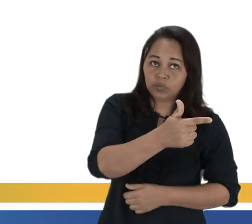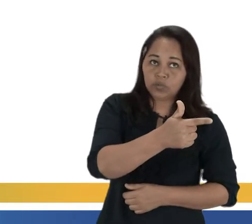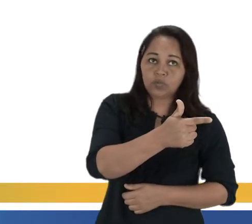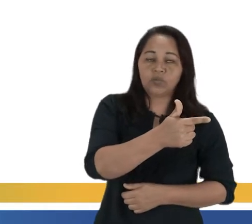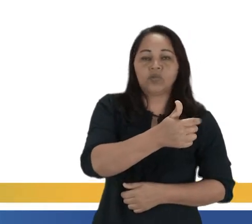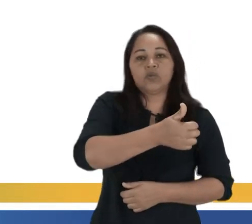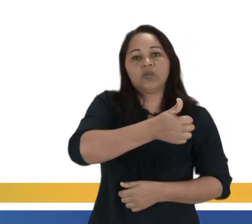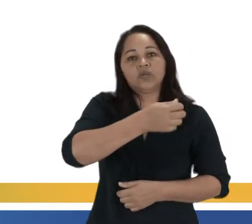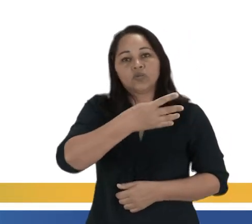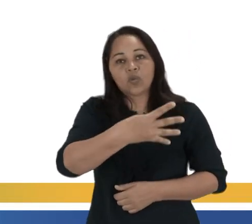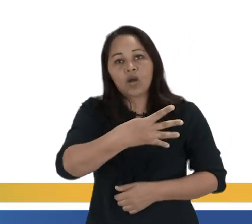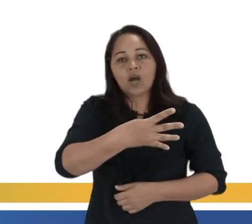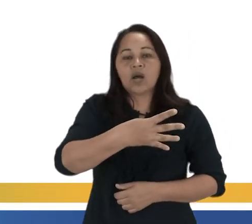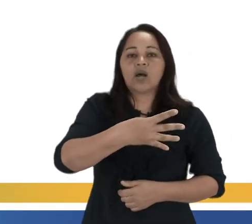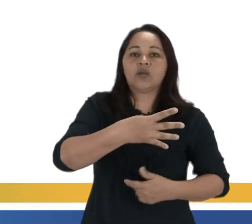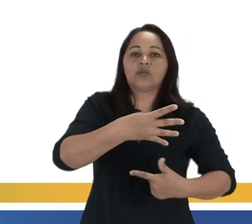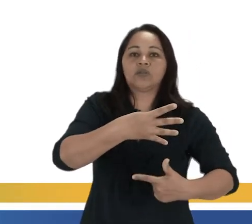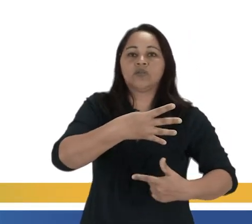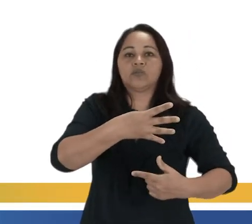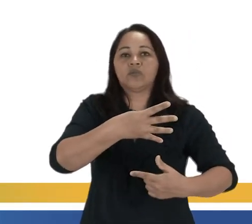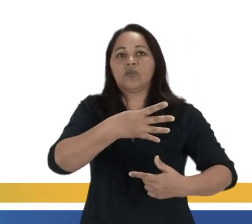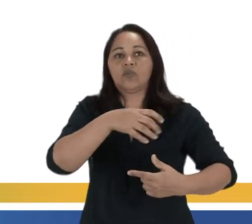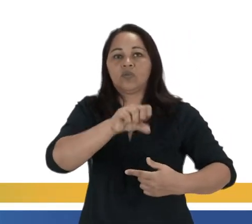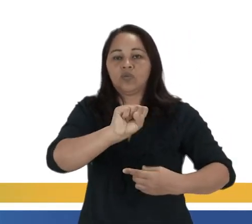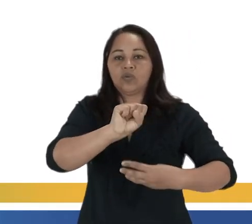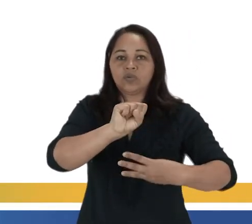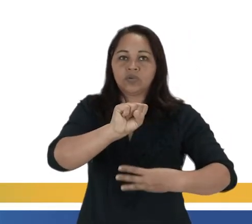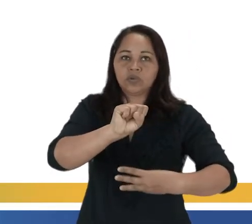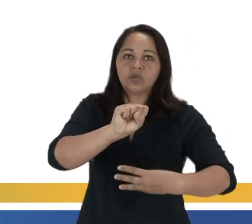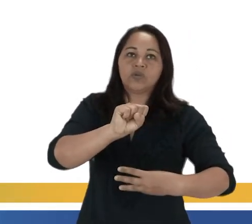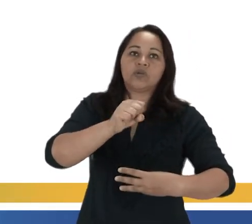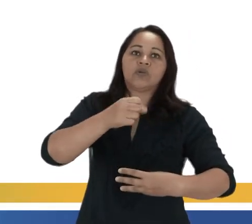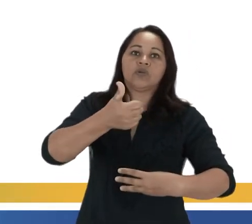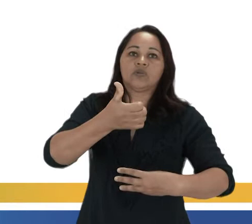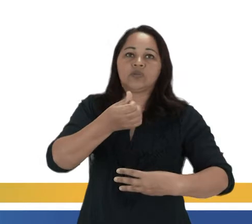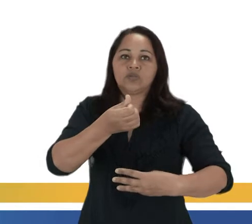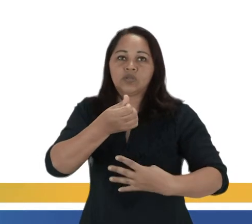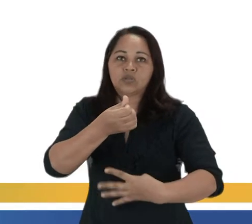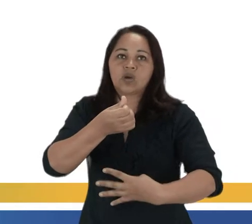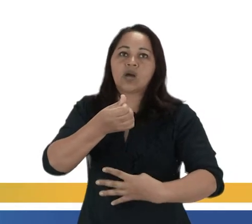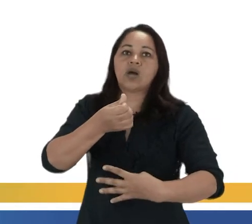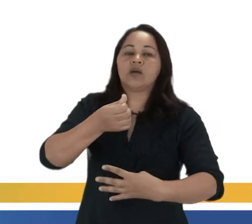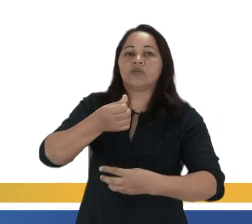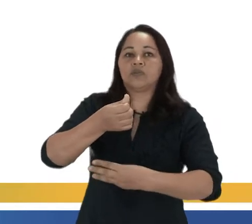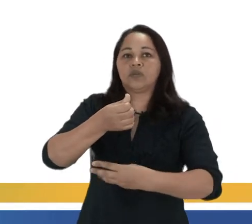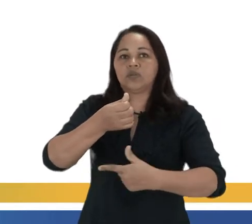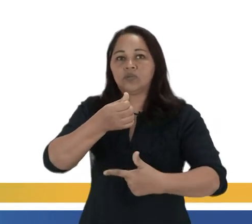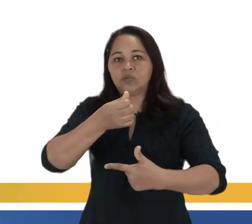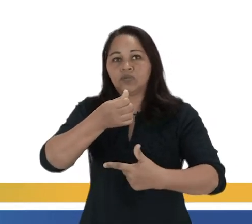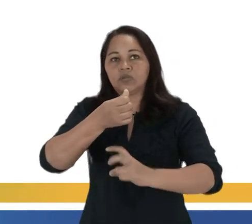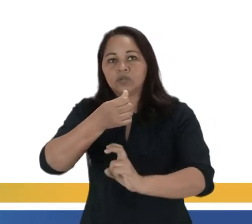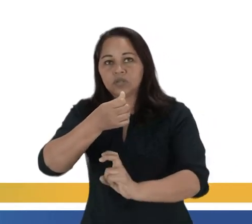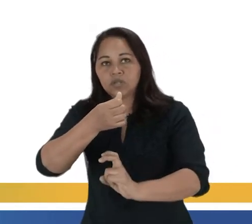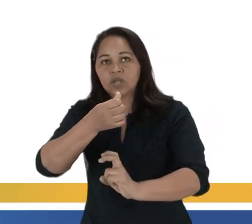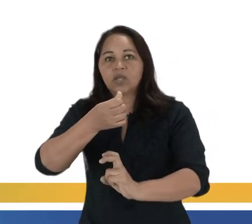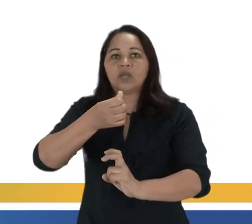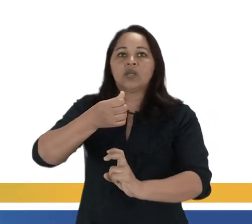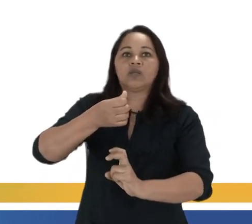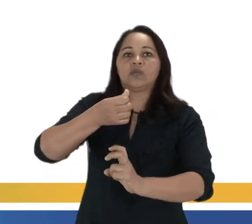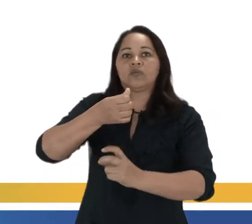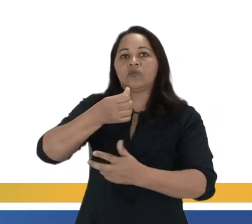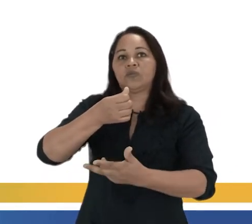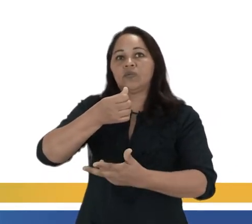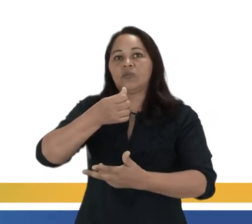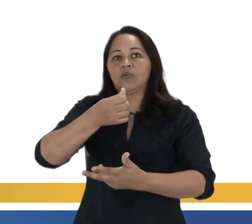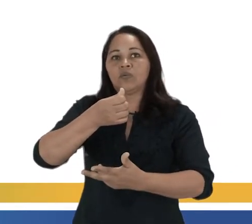termo, o 4 como segundo termo, o 8 como terceiro termo e assim sucessivamente. Agora, vamos